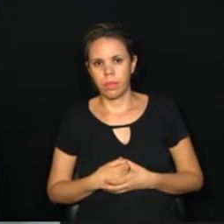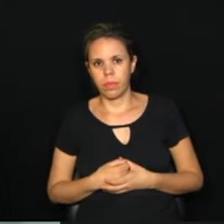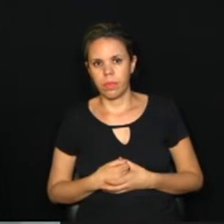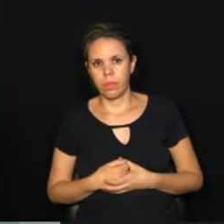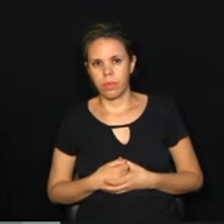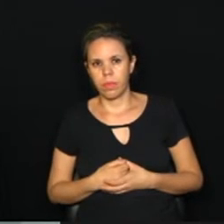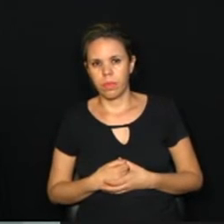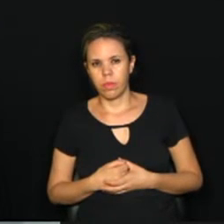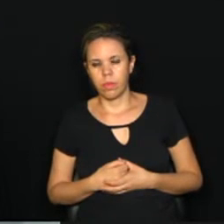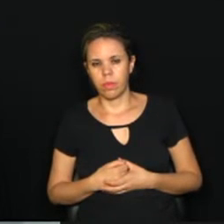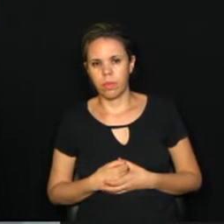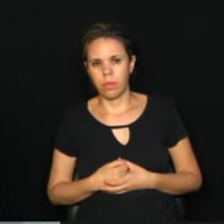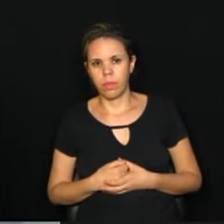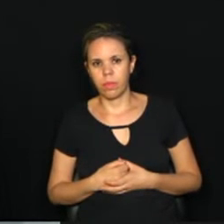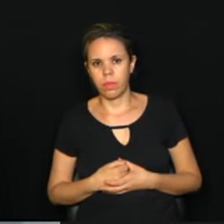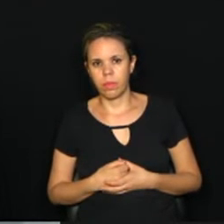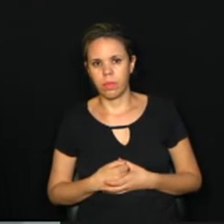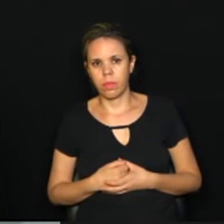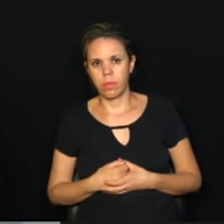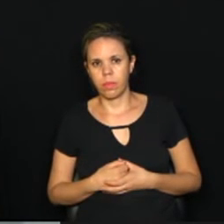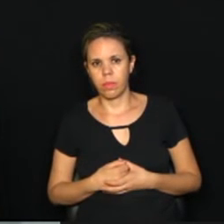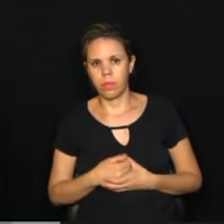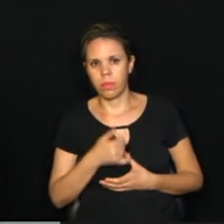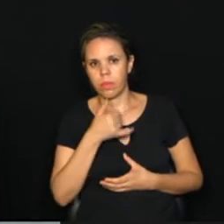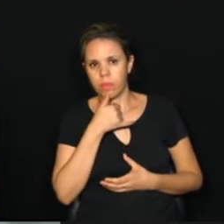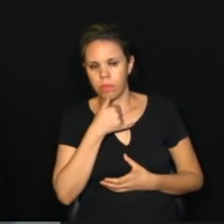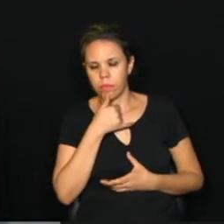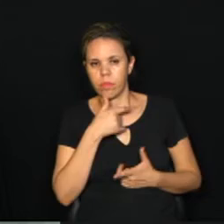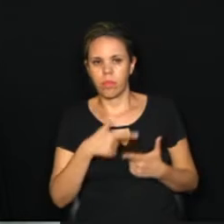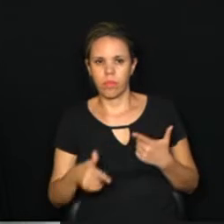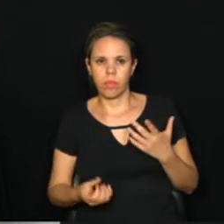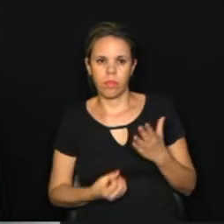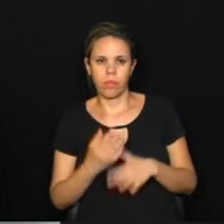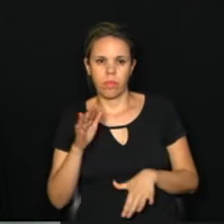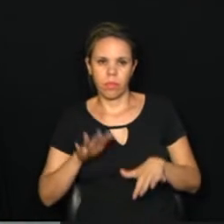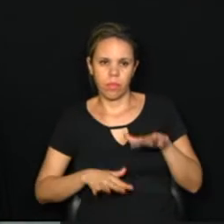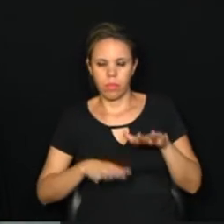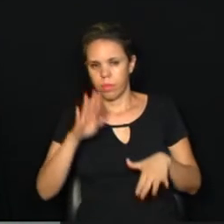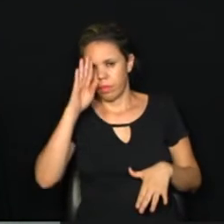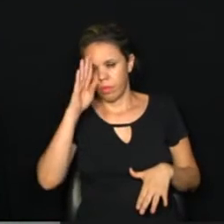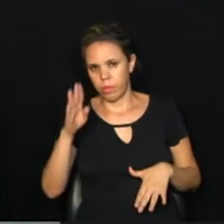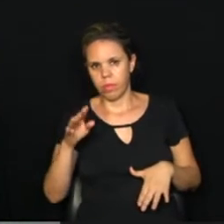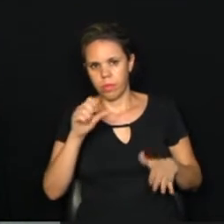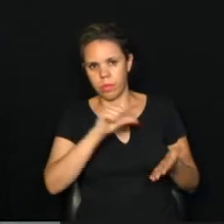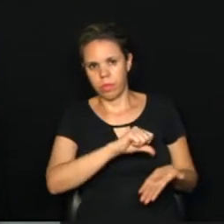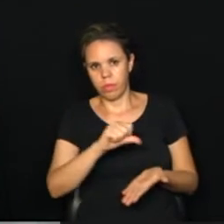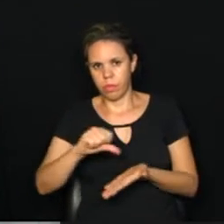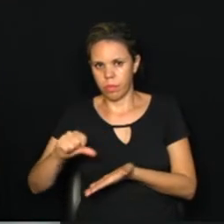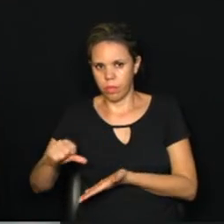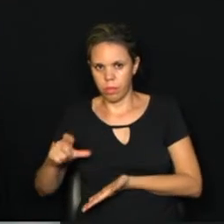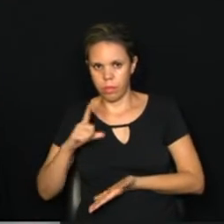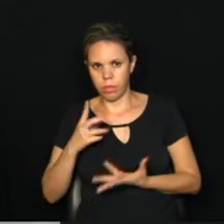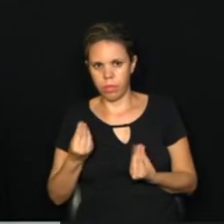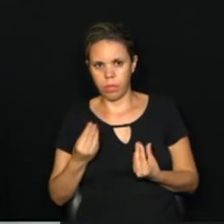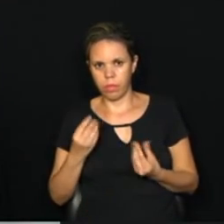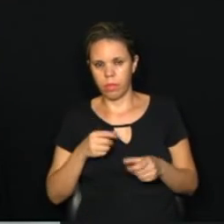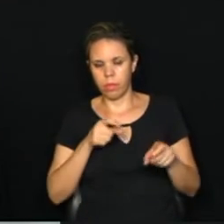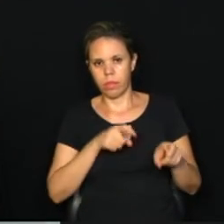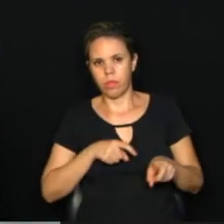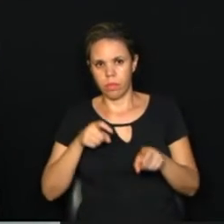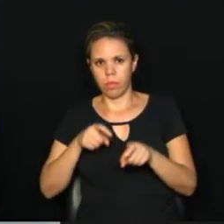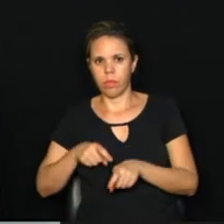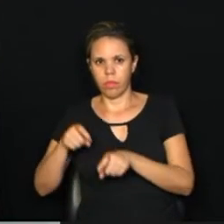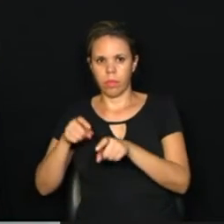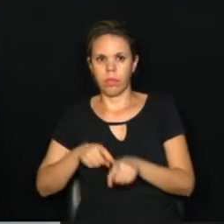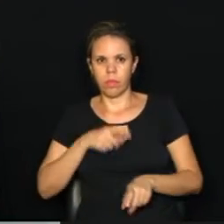vezes é lamentável que isso aconteça, né? Principalmente nos locais onde tem muitas chácaras, né?